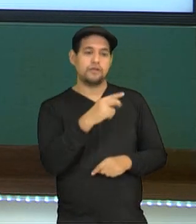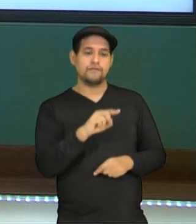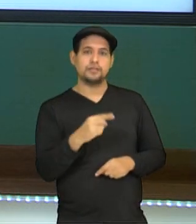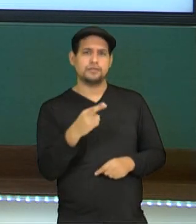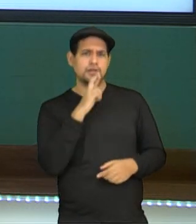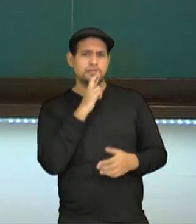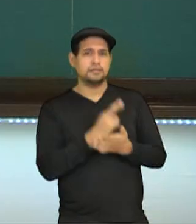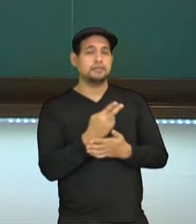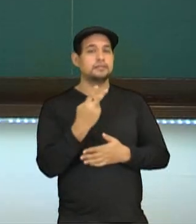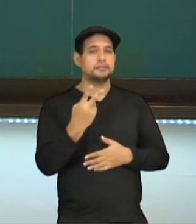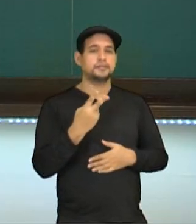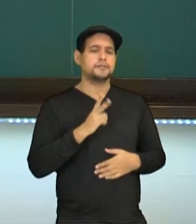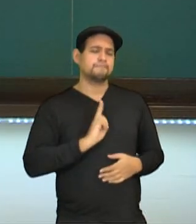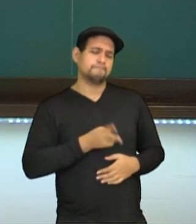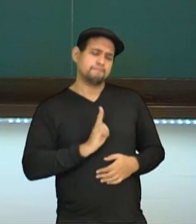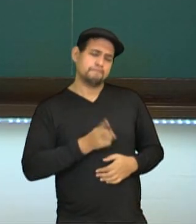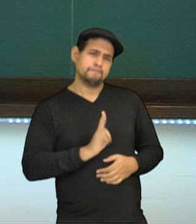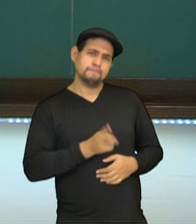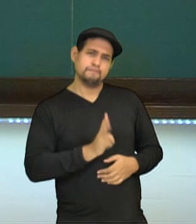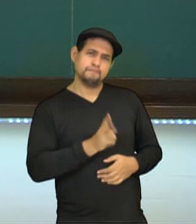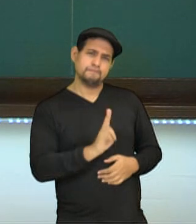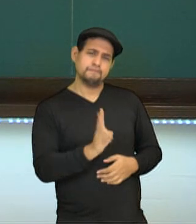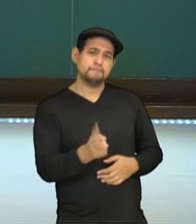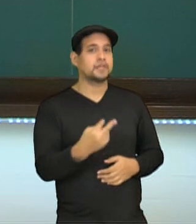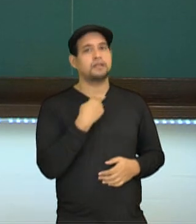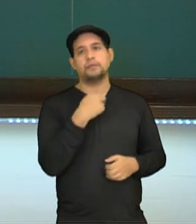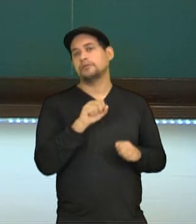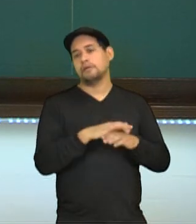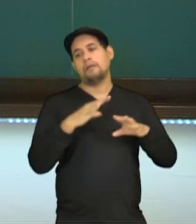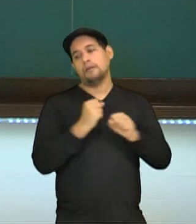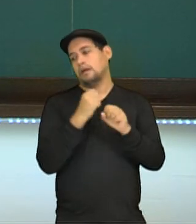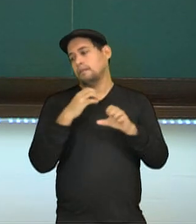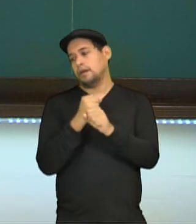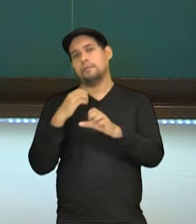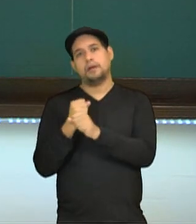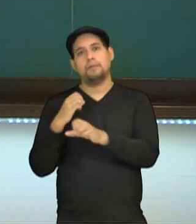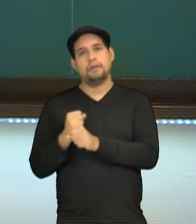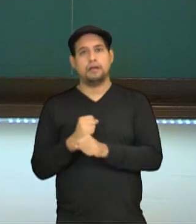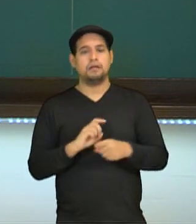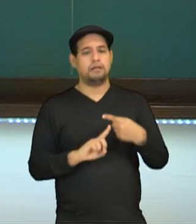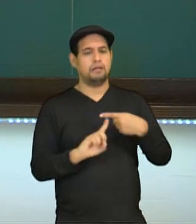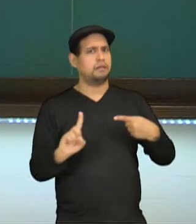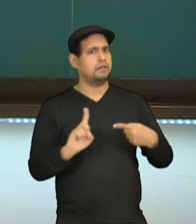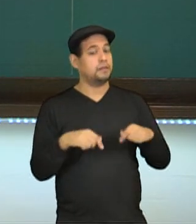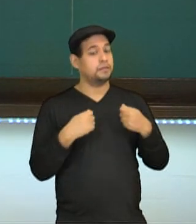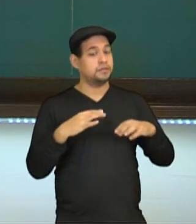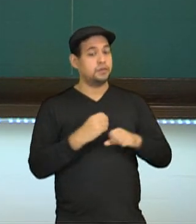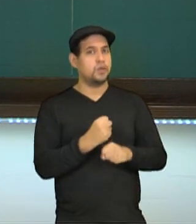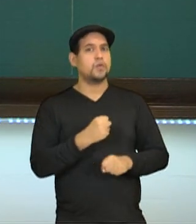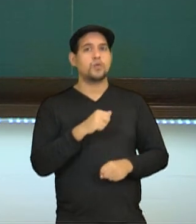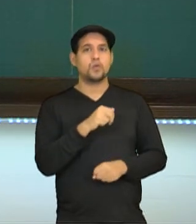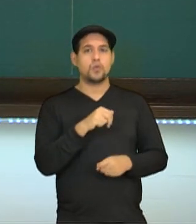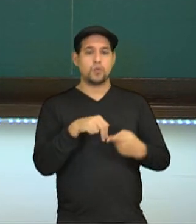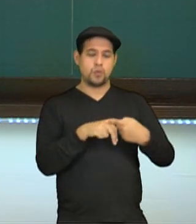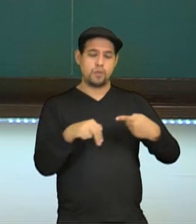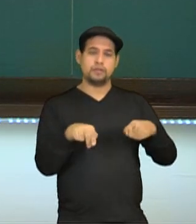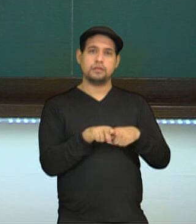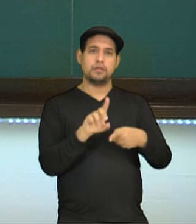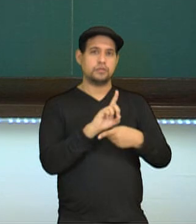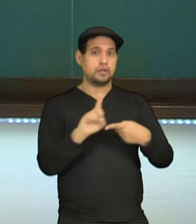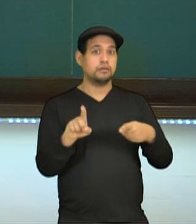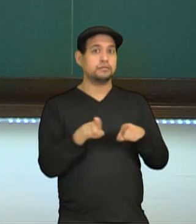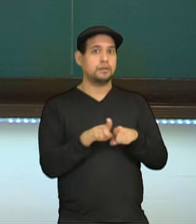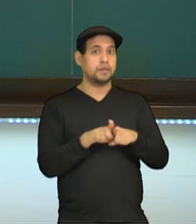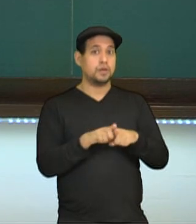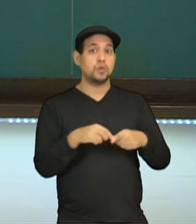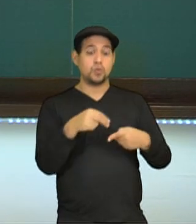2. Sempre, sempre, sempre. Não pode ficar só multiplicando o denominador, não. Tem que multiplicar o numerador e o denominador. O